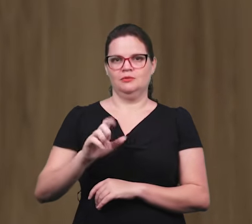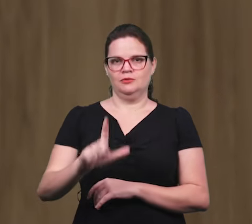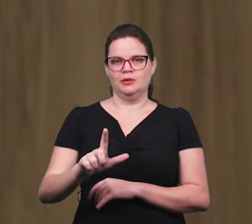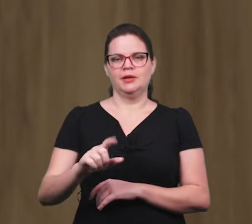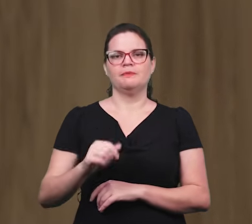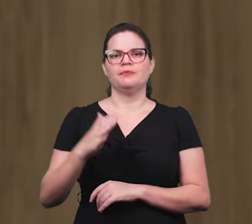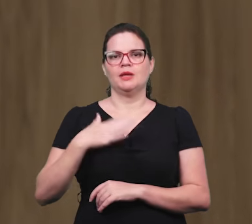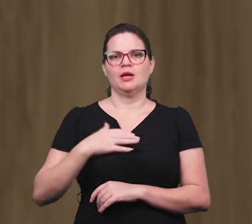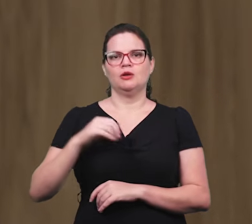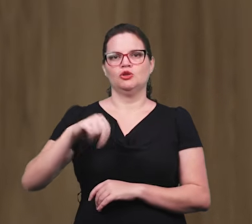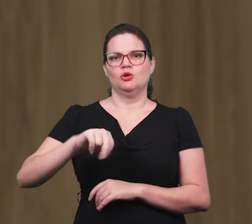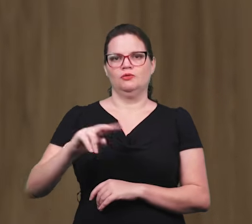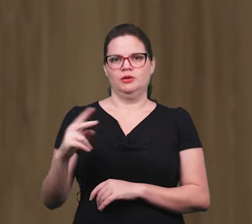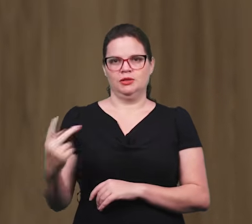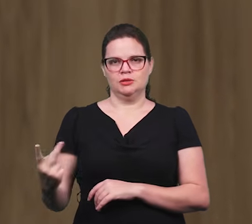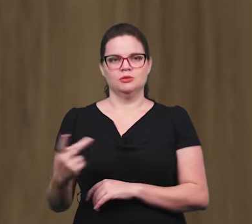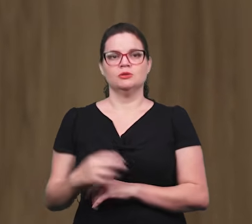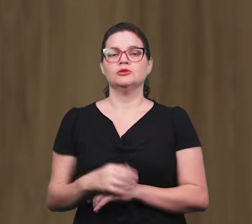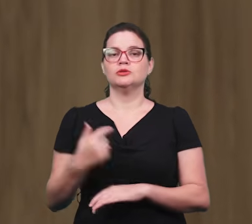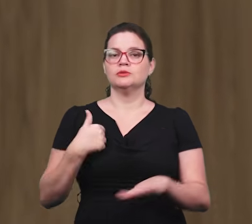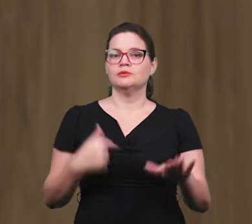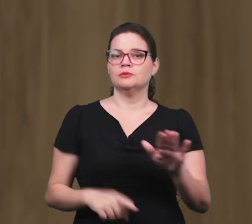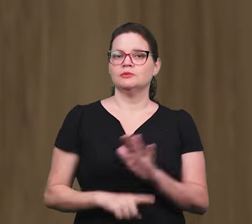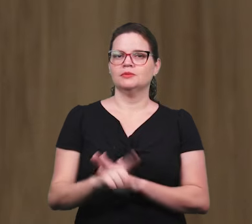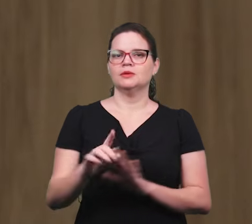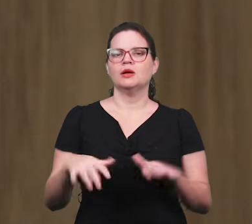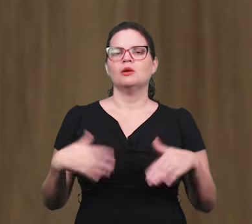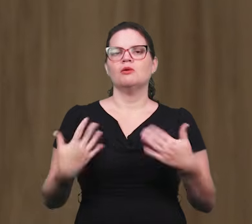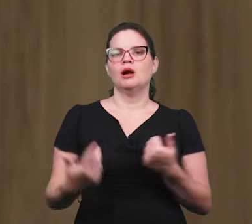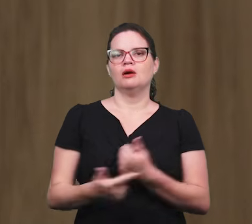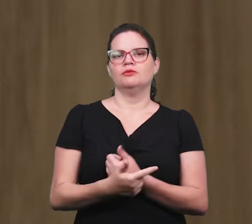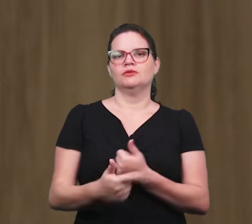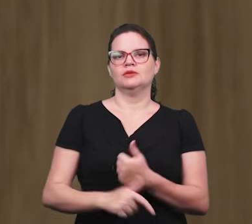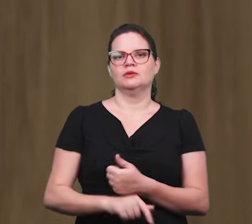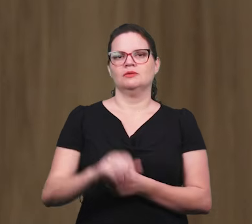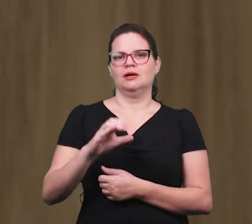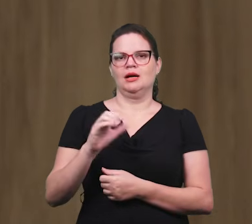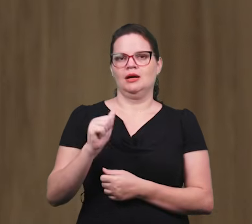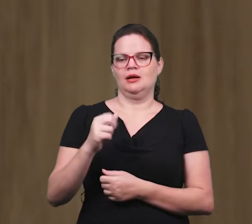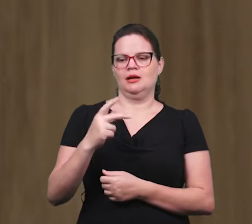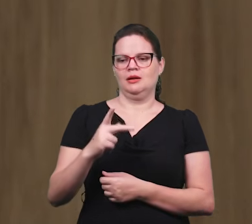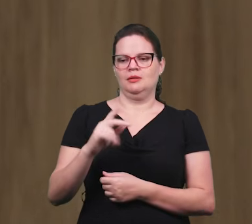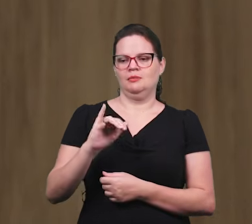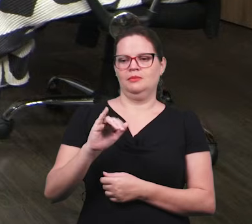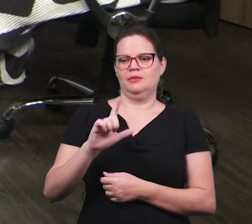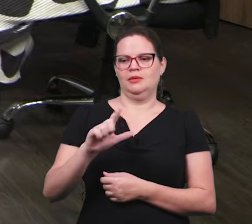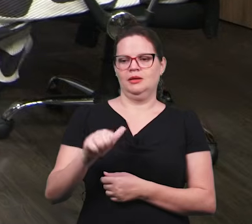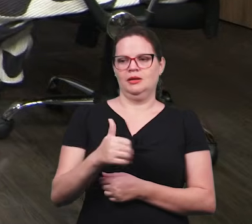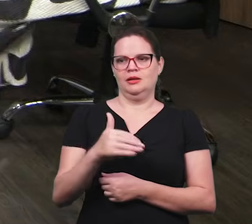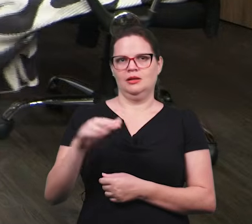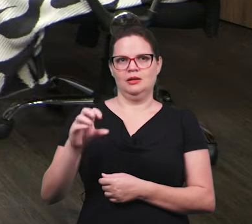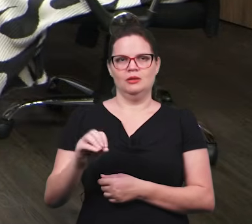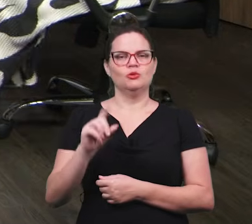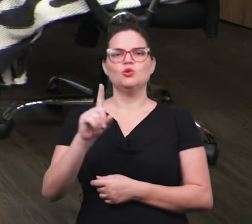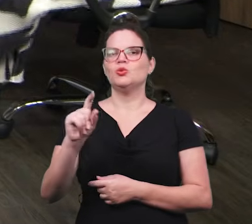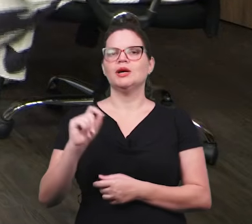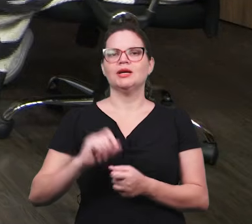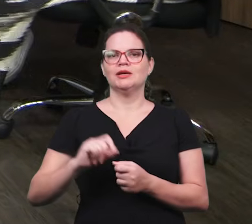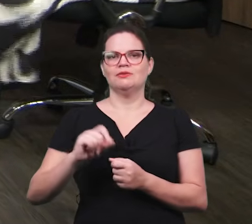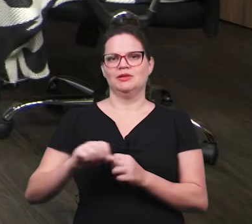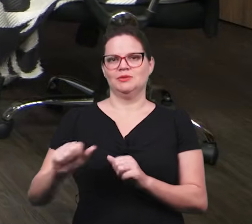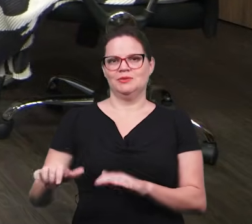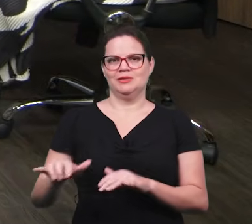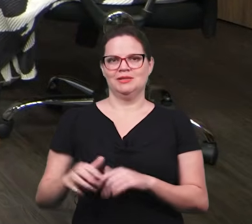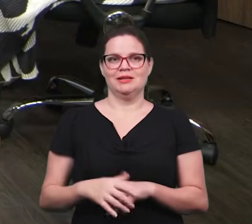Pastor Top, e minha pergunta é, qual é a função de um capelão, ou o que ele faz no Exército? Excelente, viu? Falei de tantas carreiras